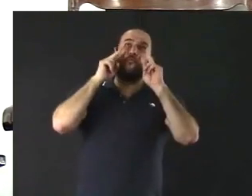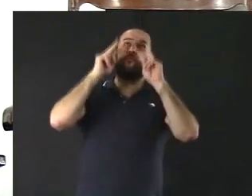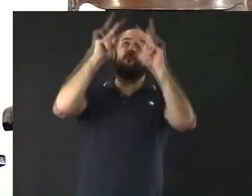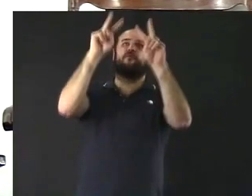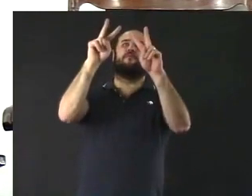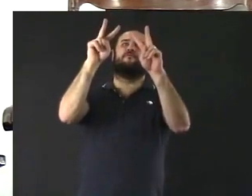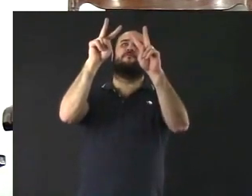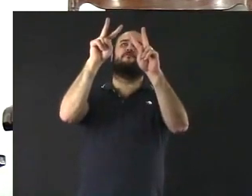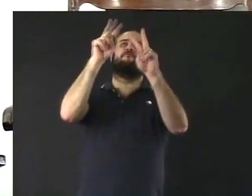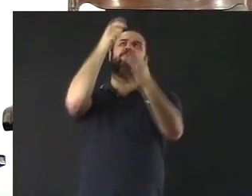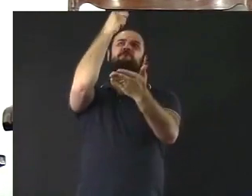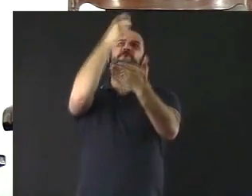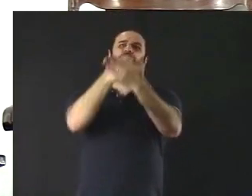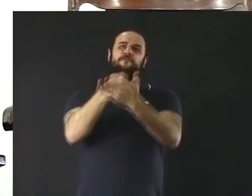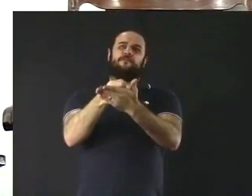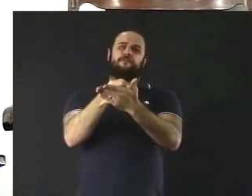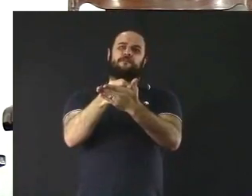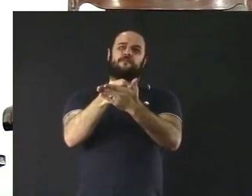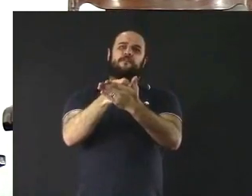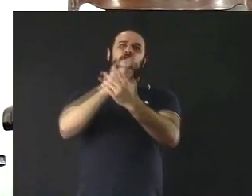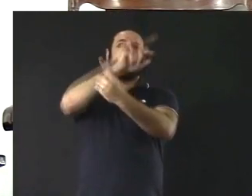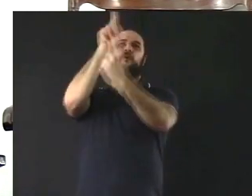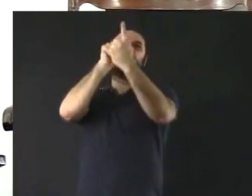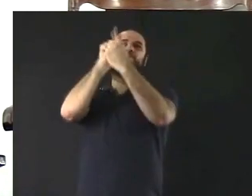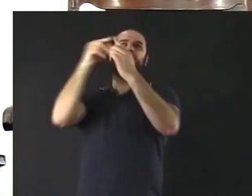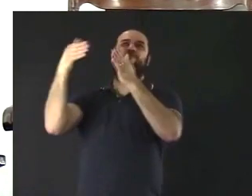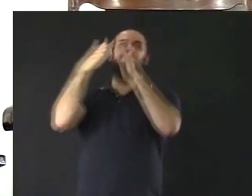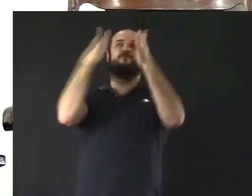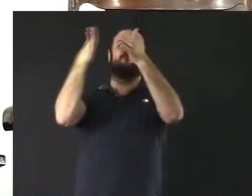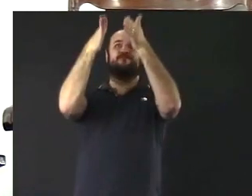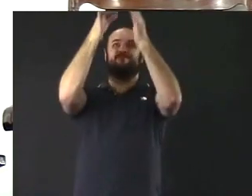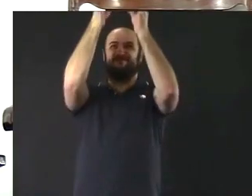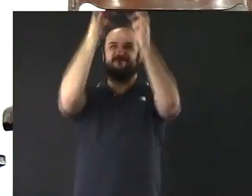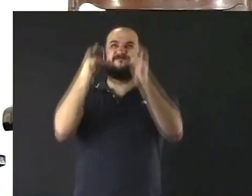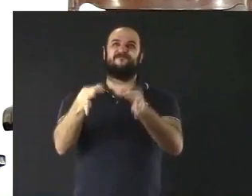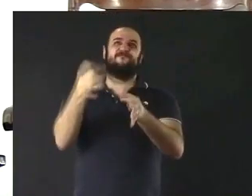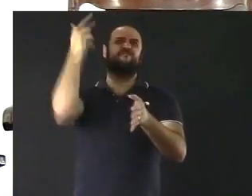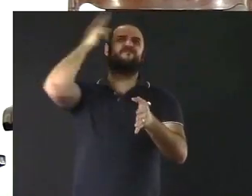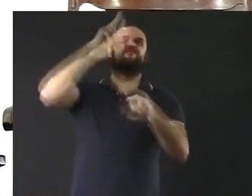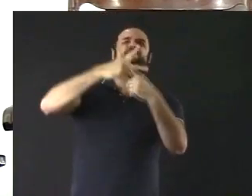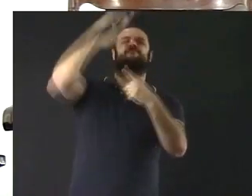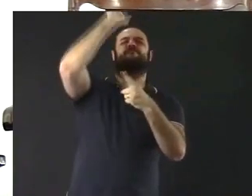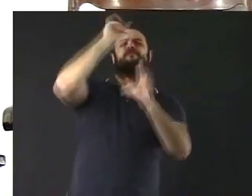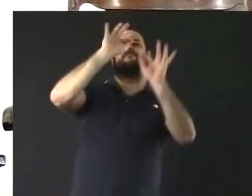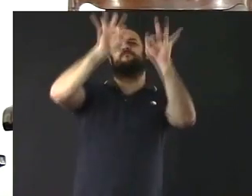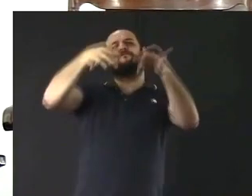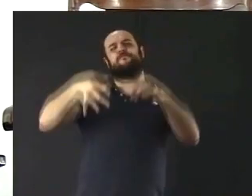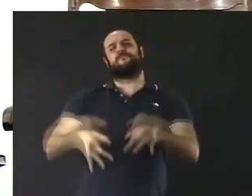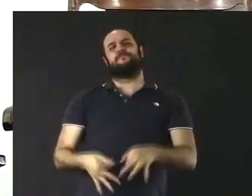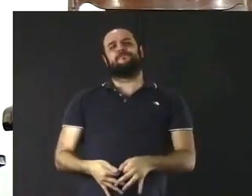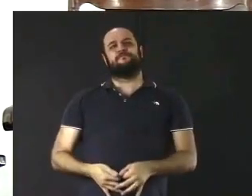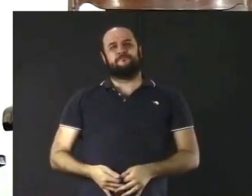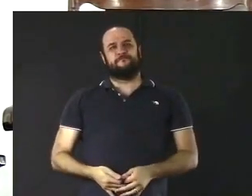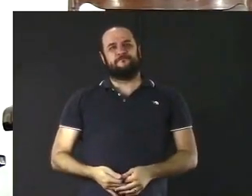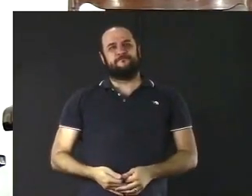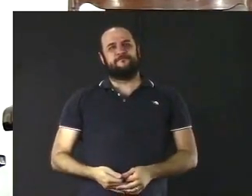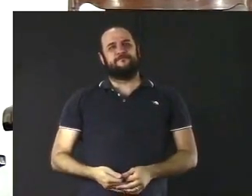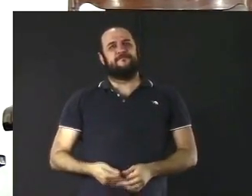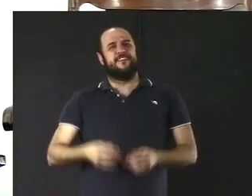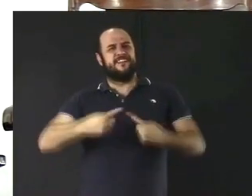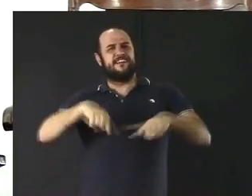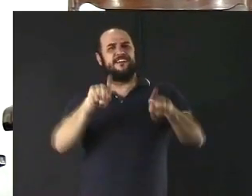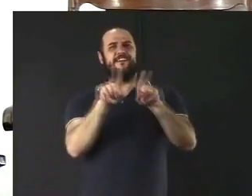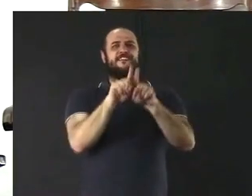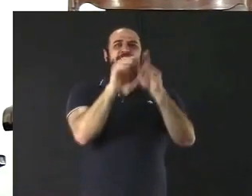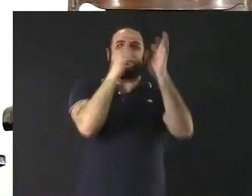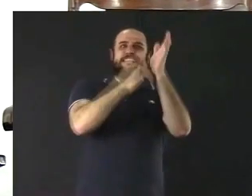nele, o corredor terá a direção correta para chegar vitorioso ao fim da corrida. Então, o grande